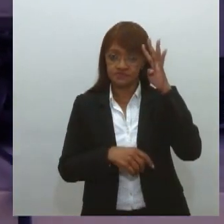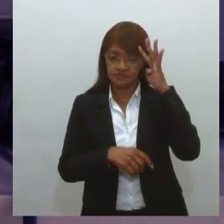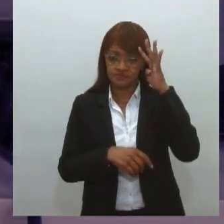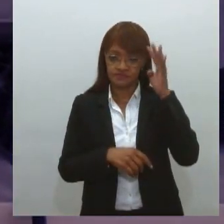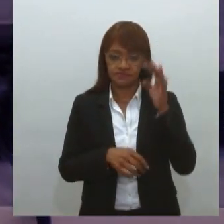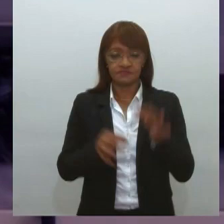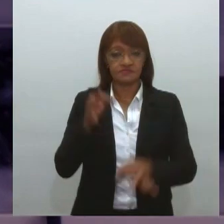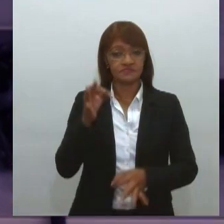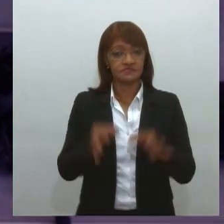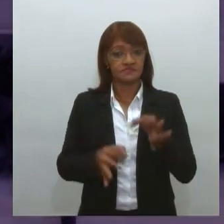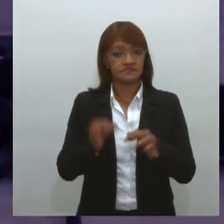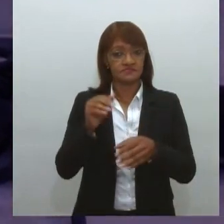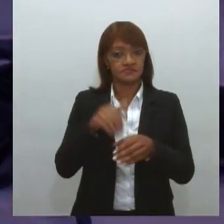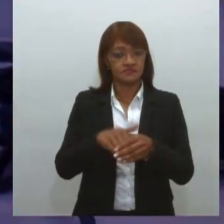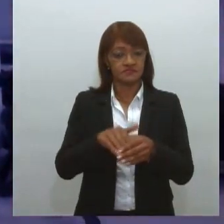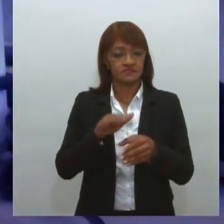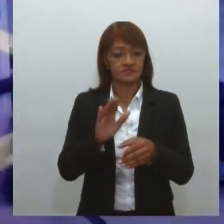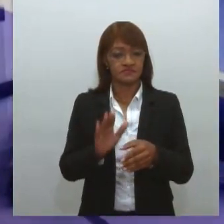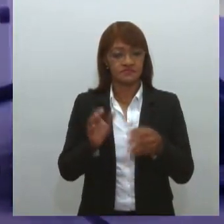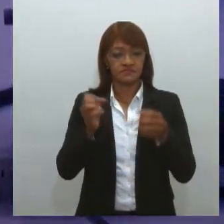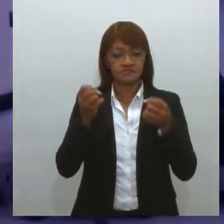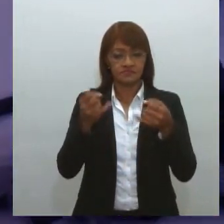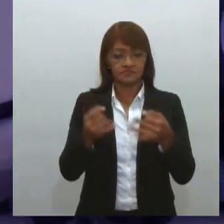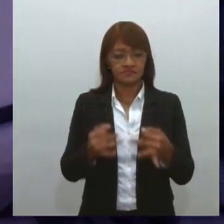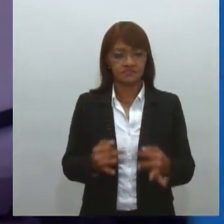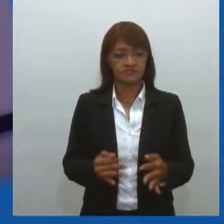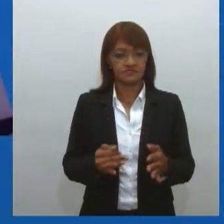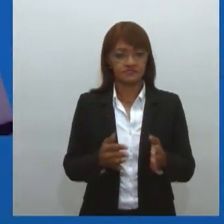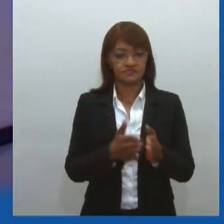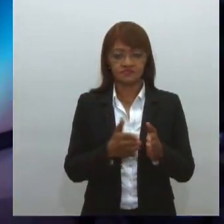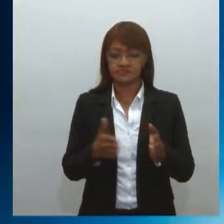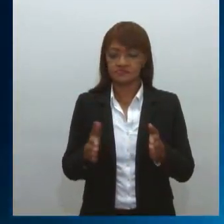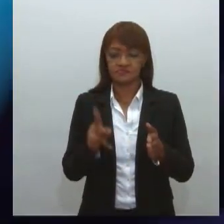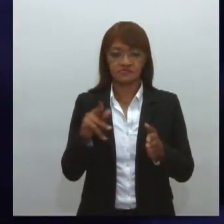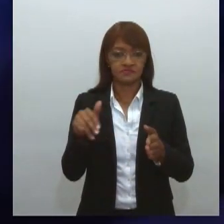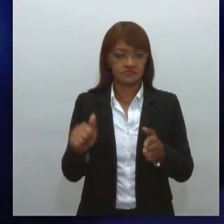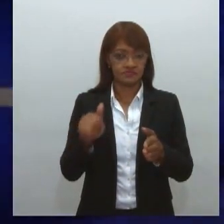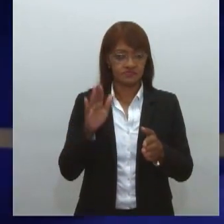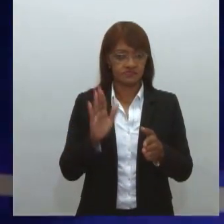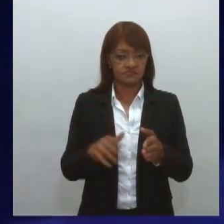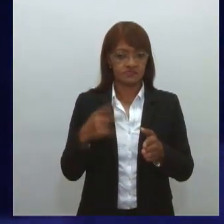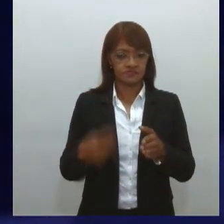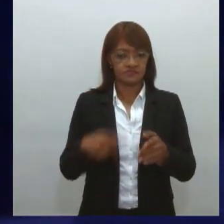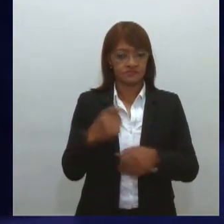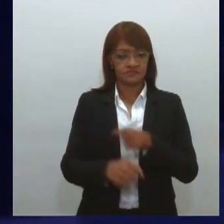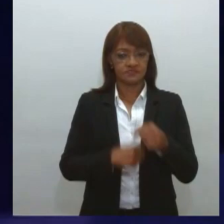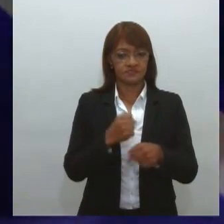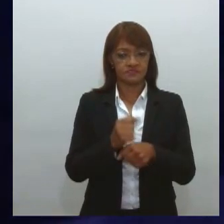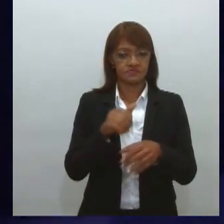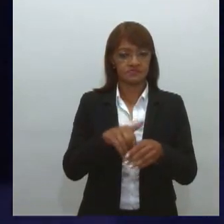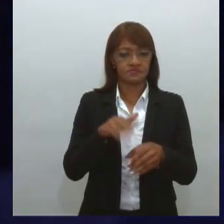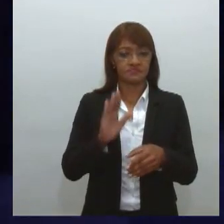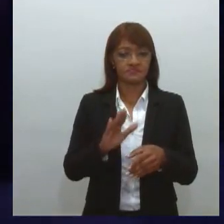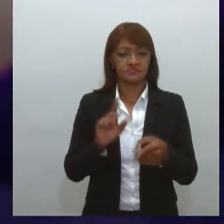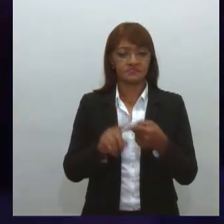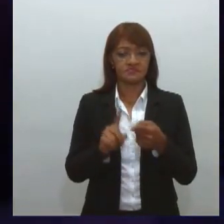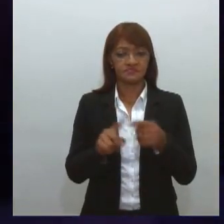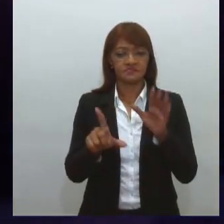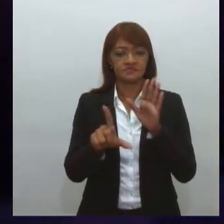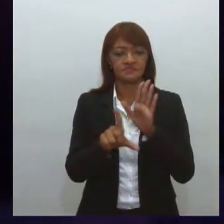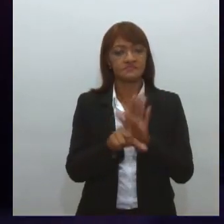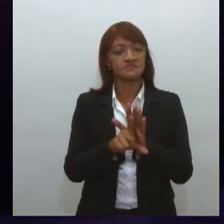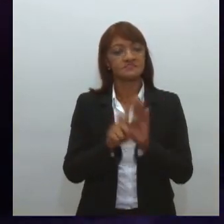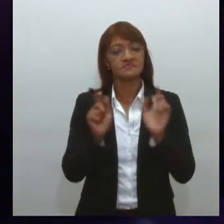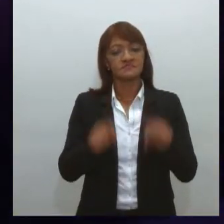Eleitoral explica datas e prazos das eleições municipais deste ano. E a lei estadual que garante